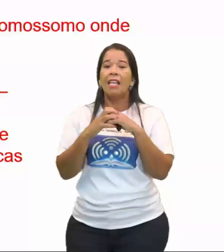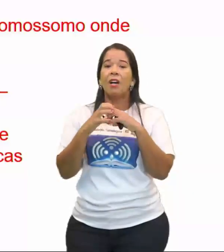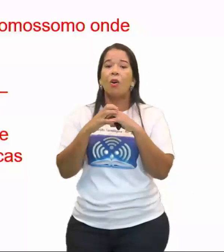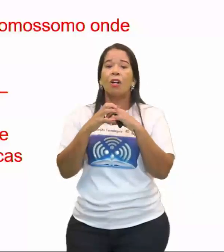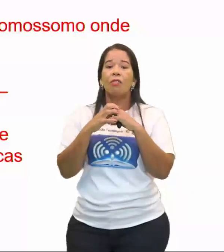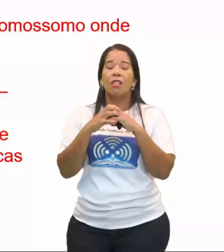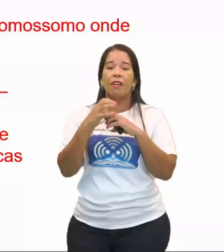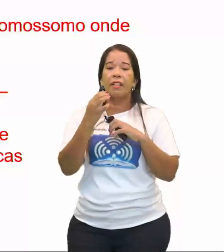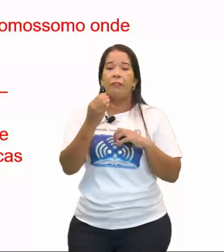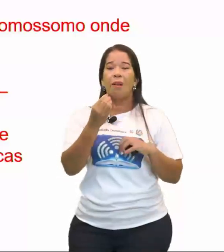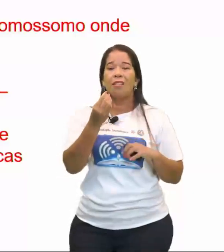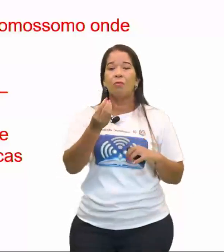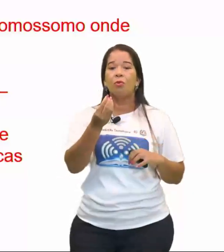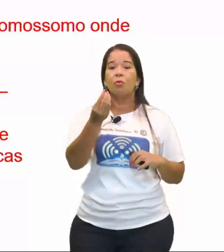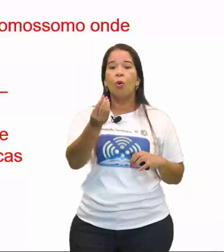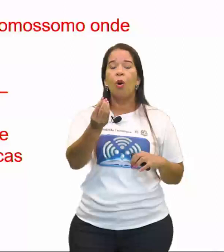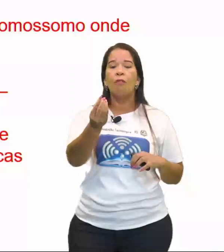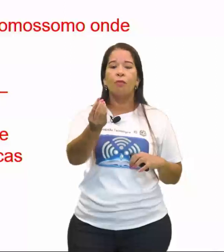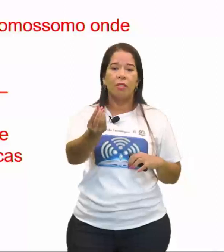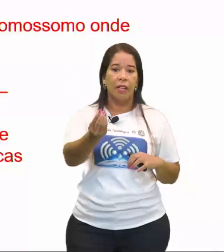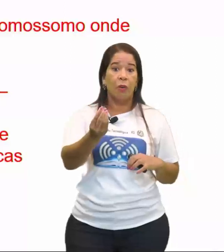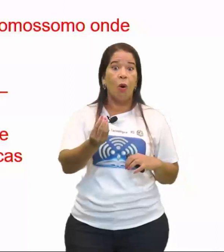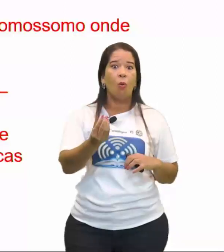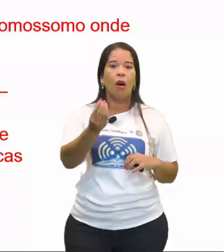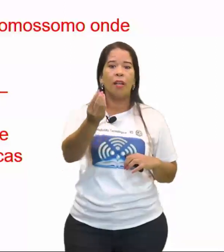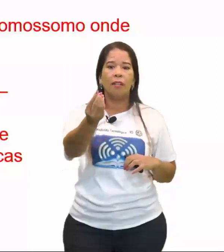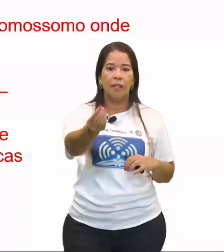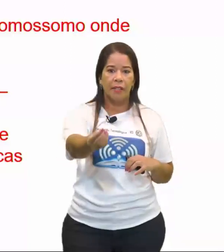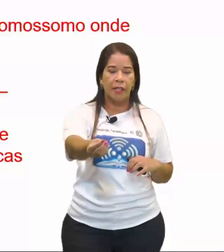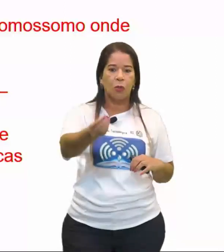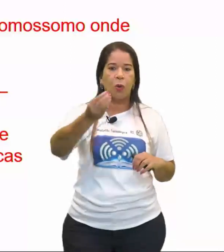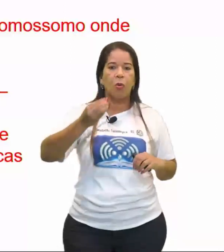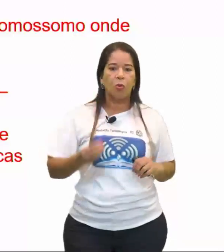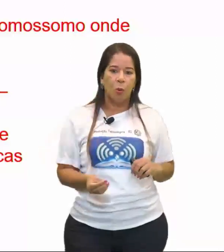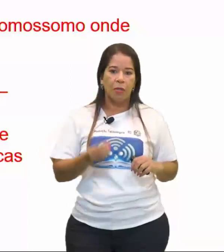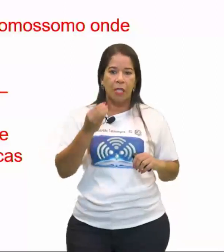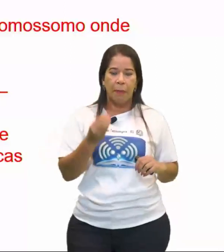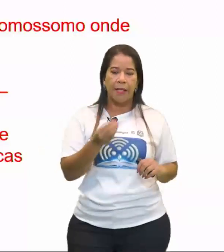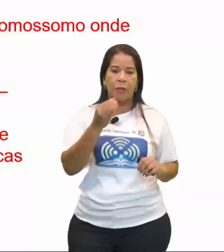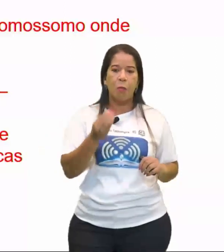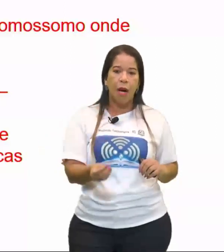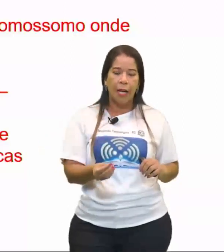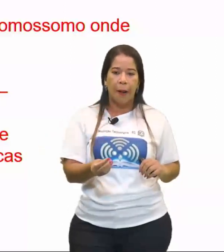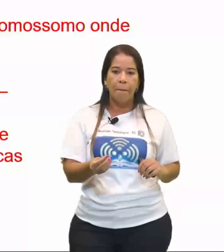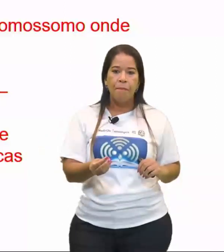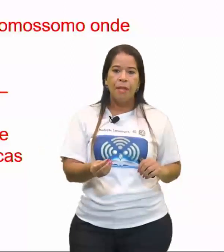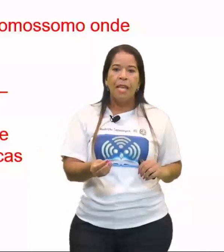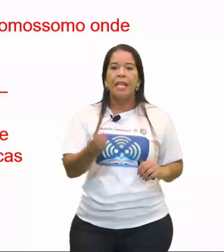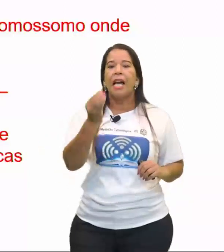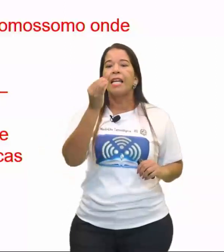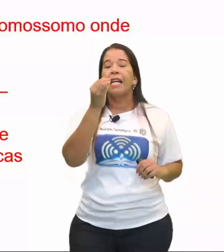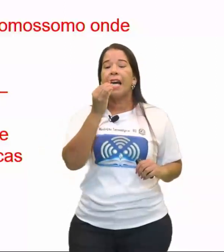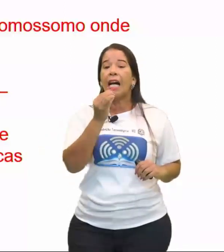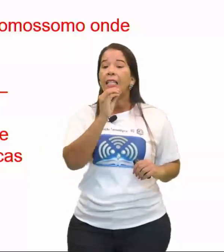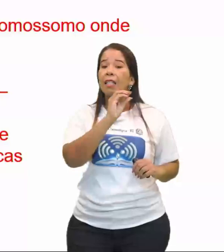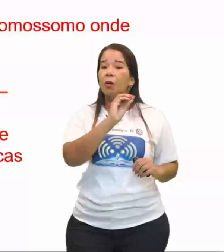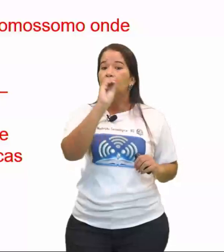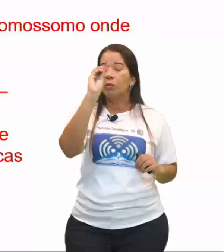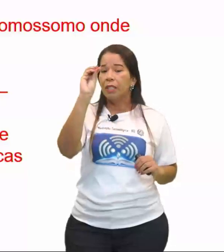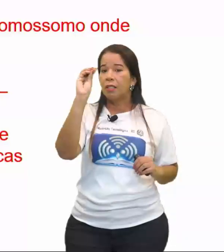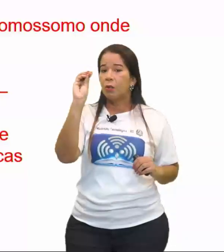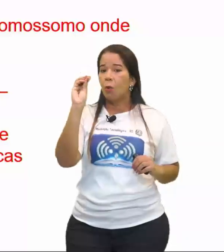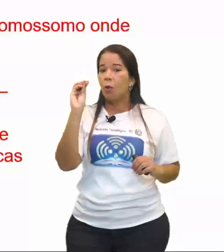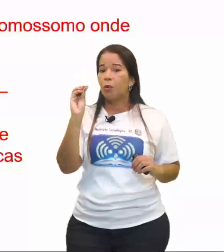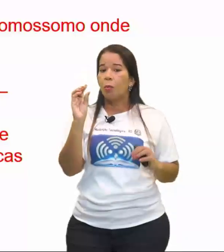e aí agora você vai ter a formação de um novo ser com 46 cromossomos da espécie humana. E aí cada